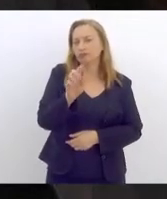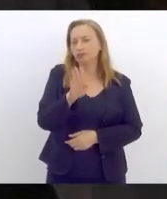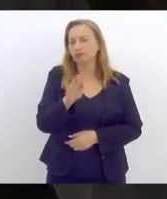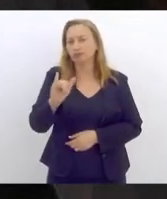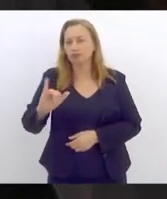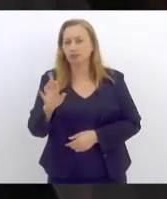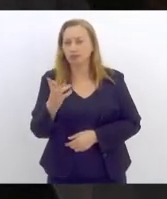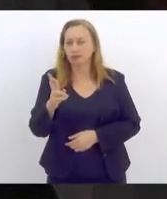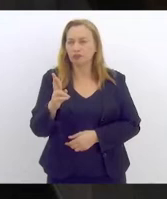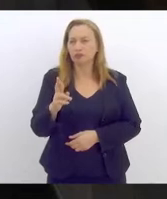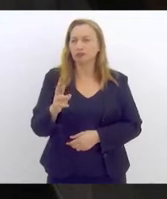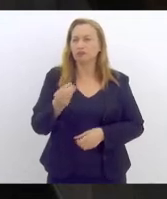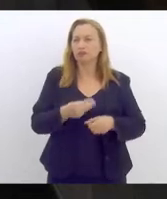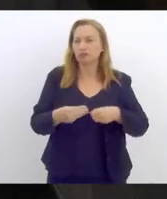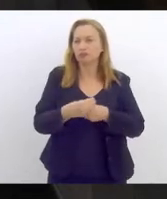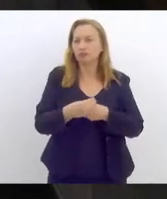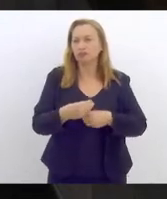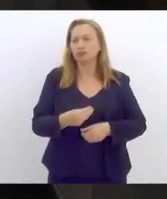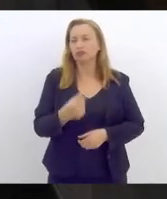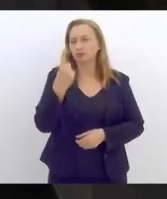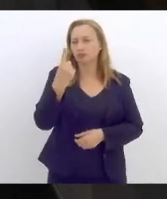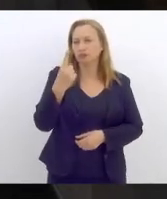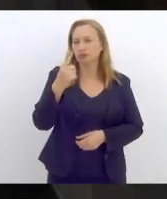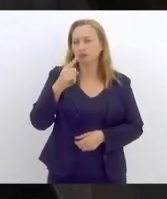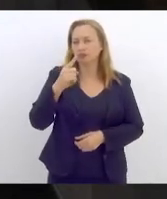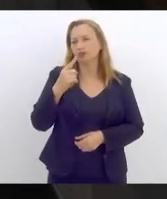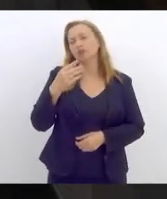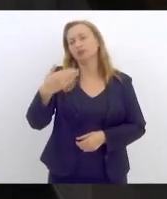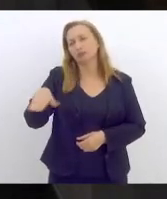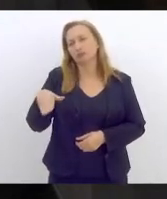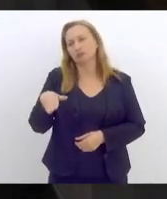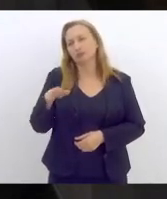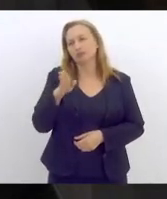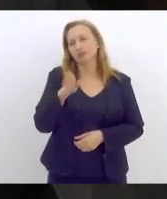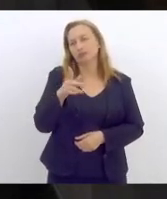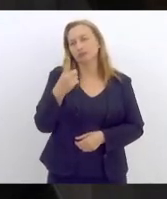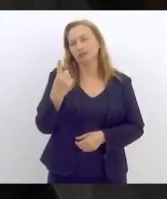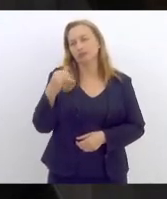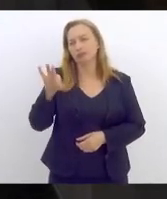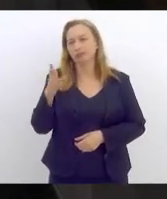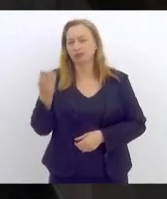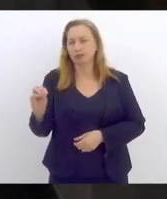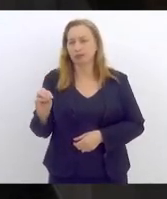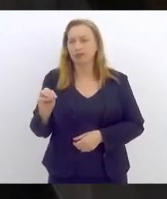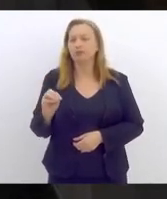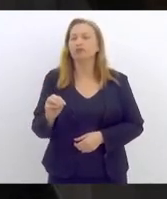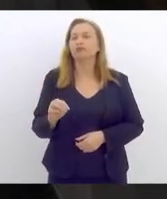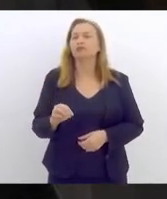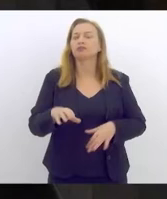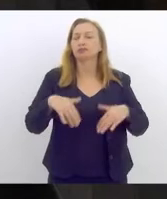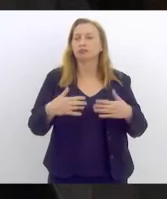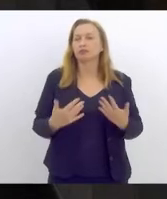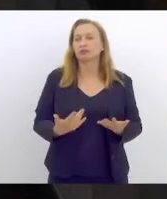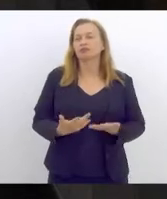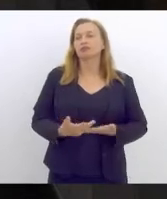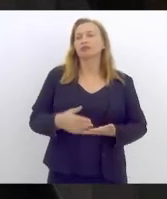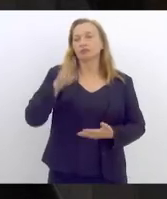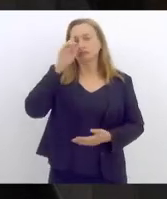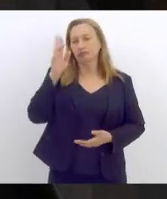os municípios um bilhão e meio aí a senhora presidente